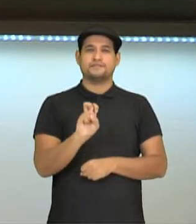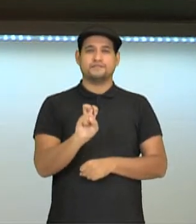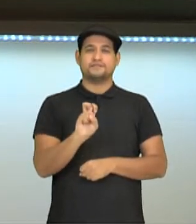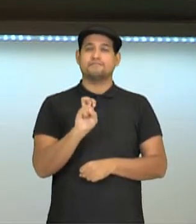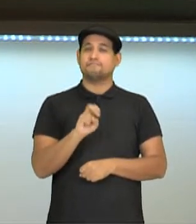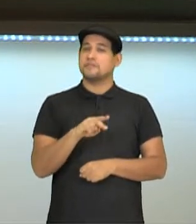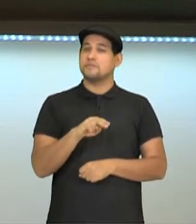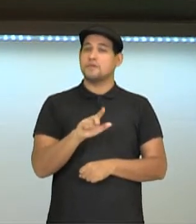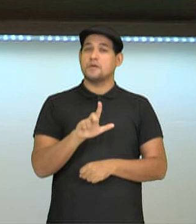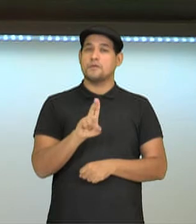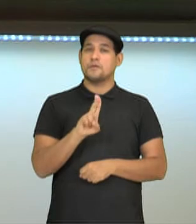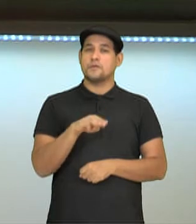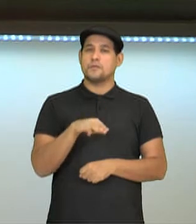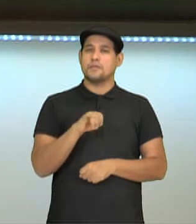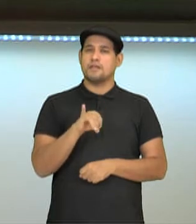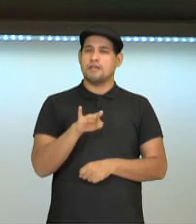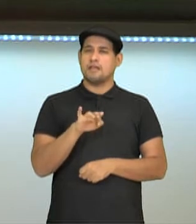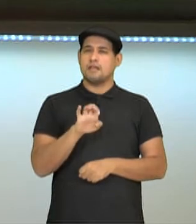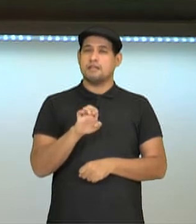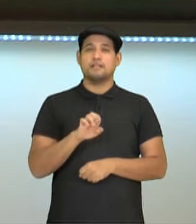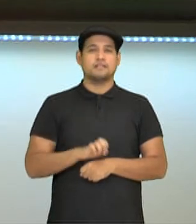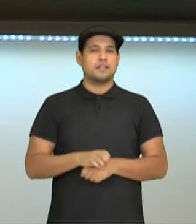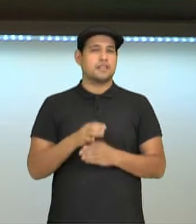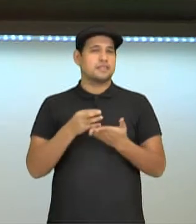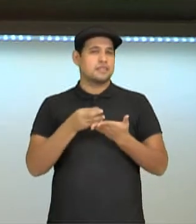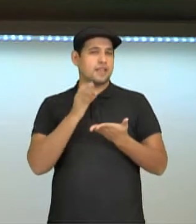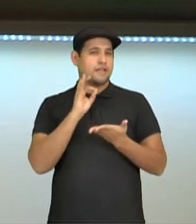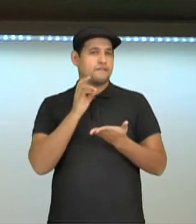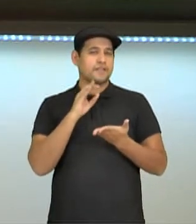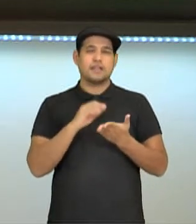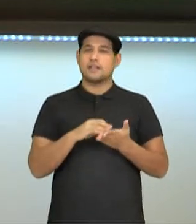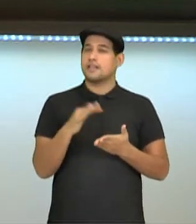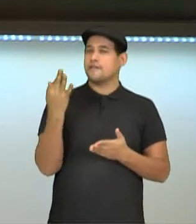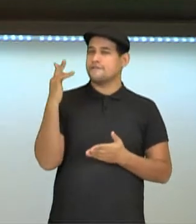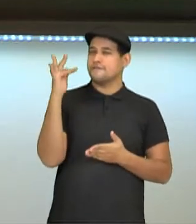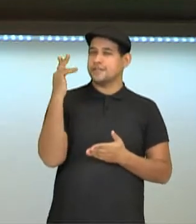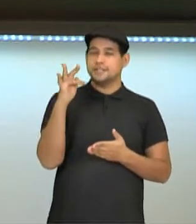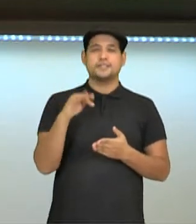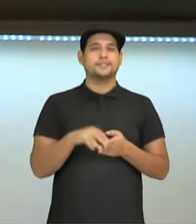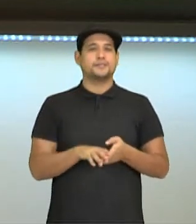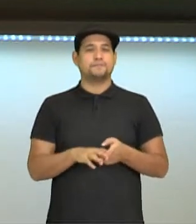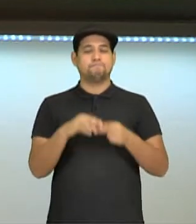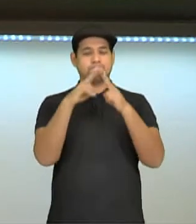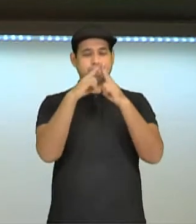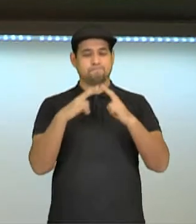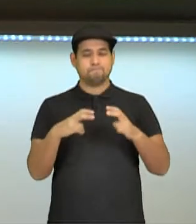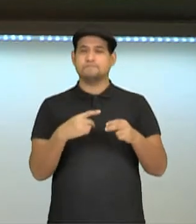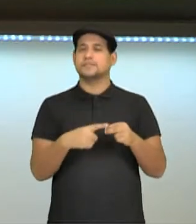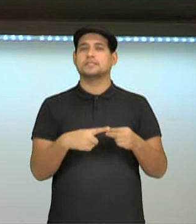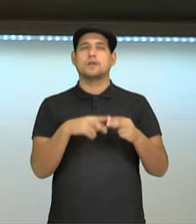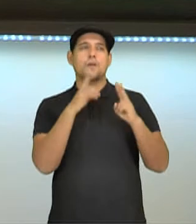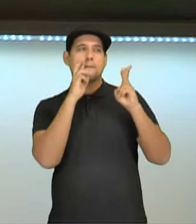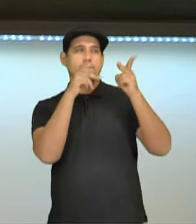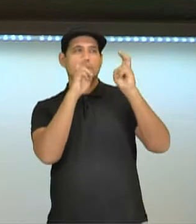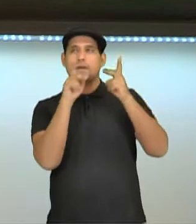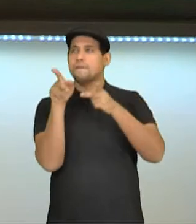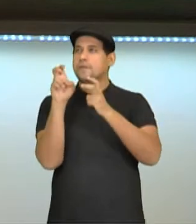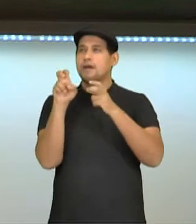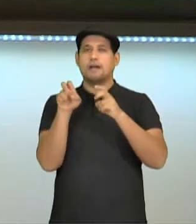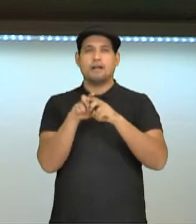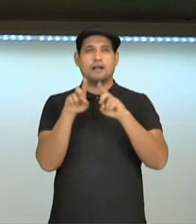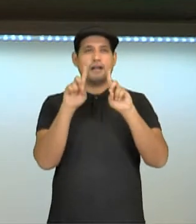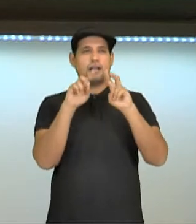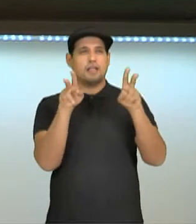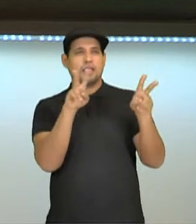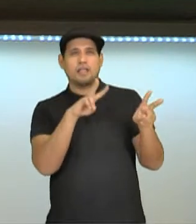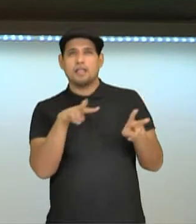1895, dos irmãos Lumière, lá nesse café, né, na França, lá em Paris. Então, observaram a